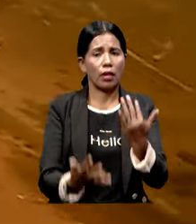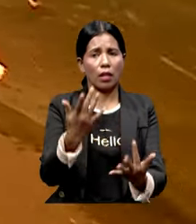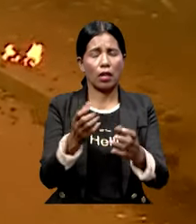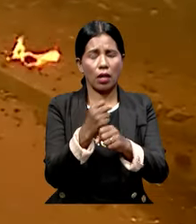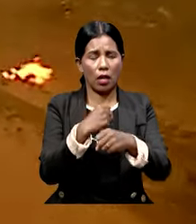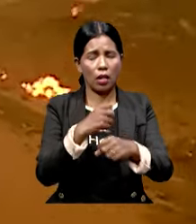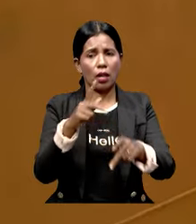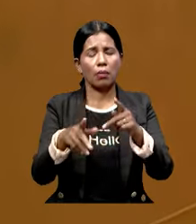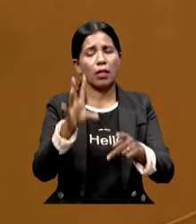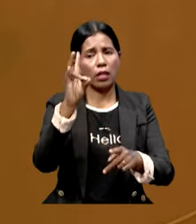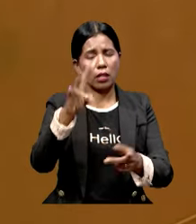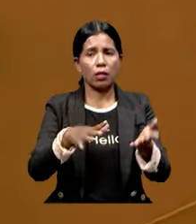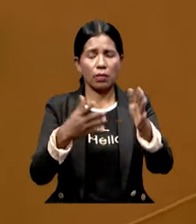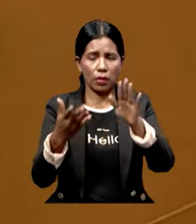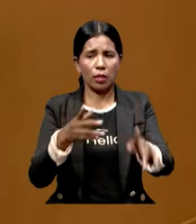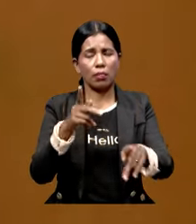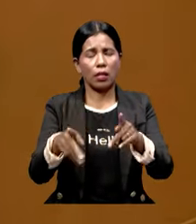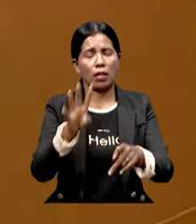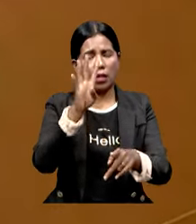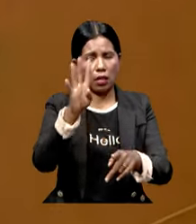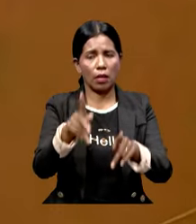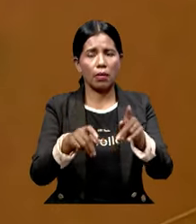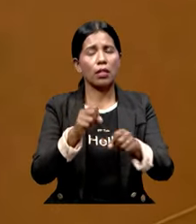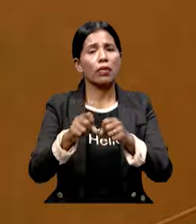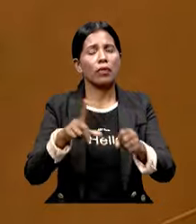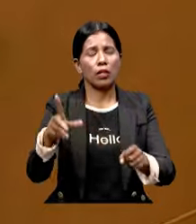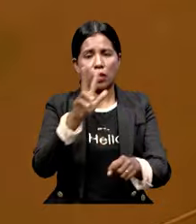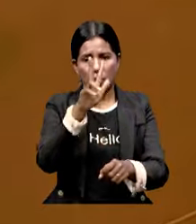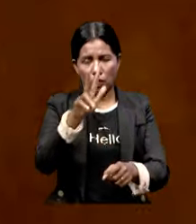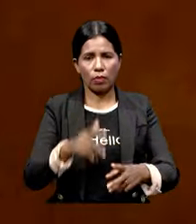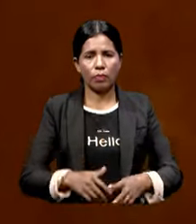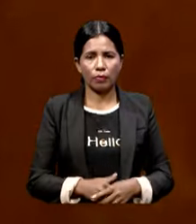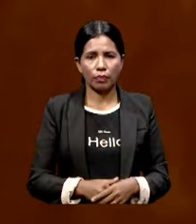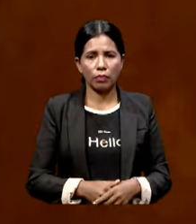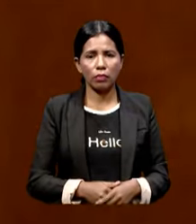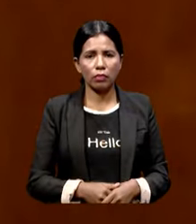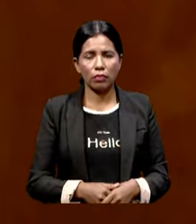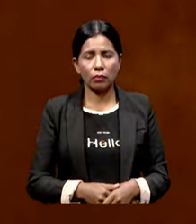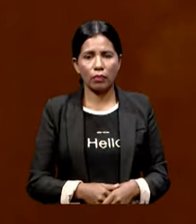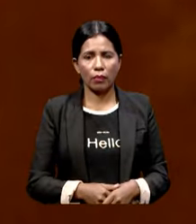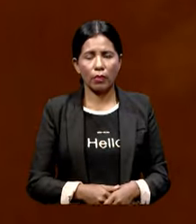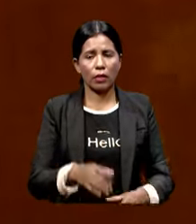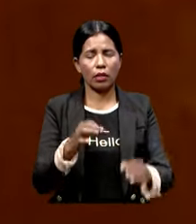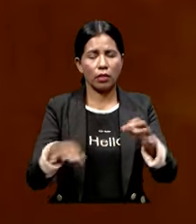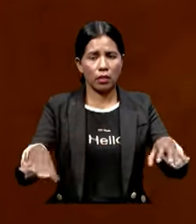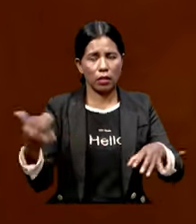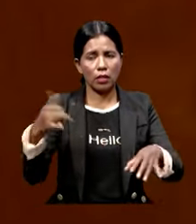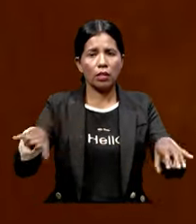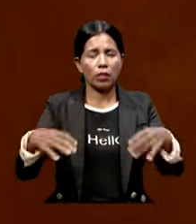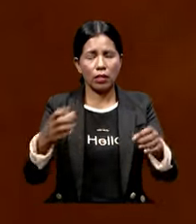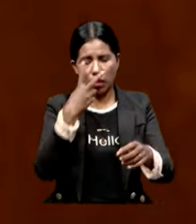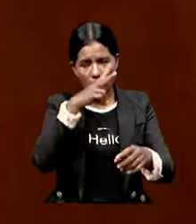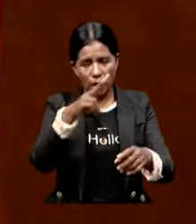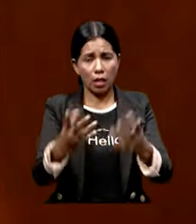na Hitumate, bombeiro na Hat, no em civil na Tolo. Operador Rihun Racing mas continua a ser em esforço ou de